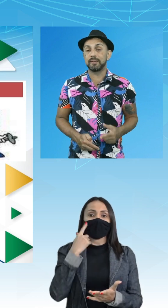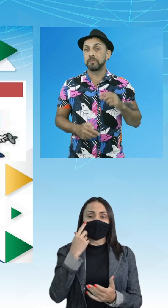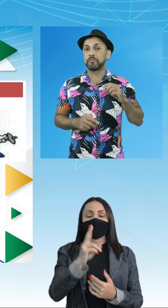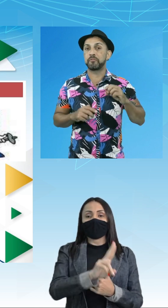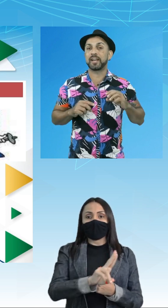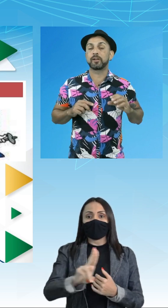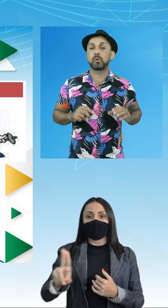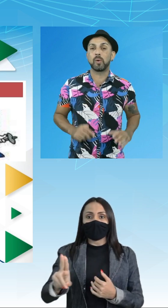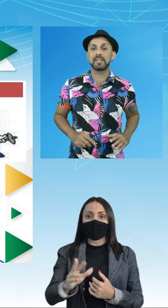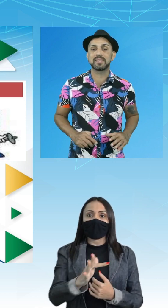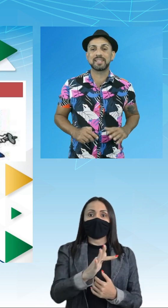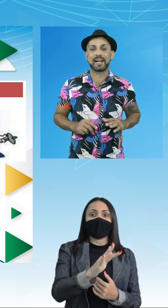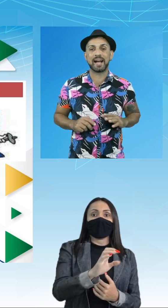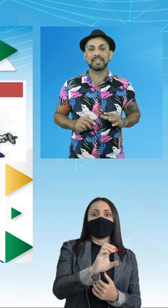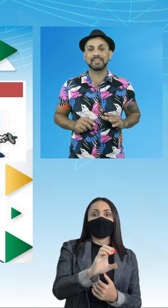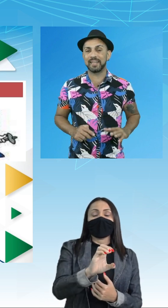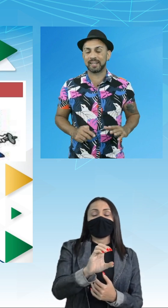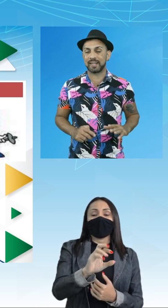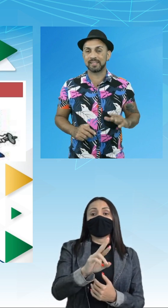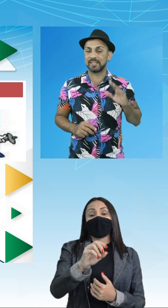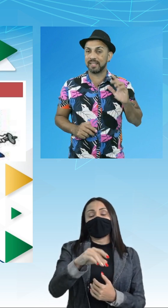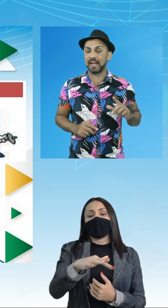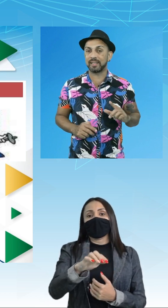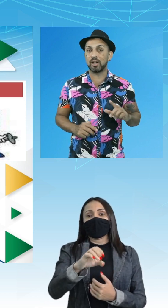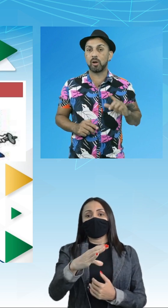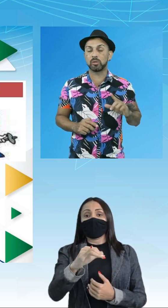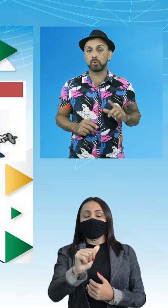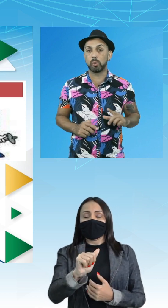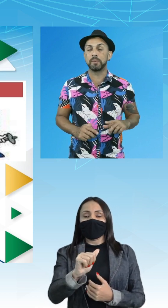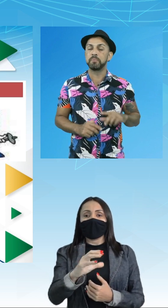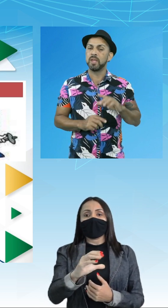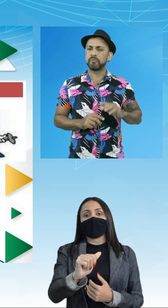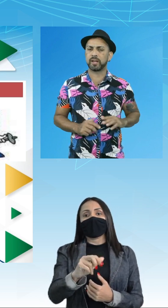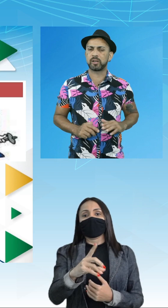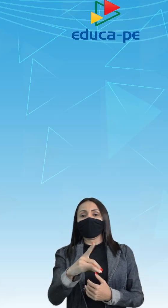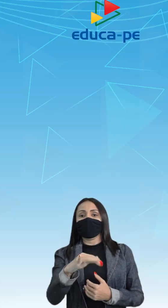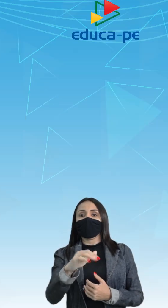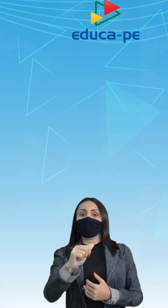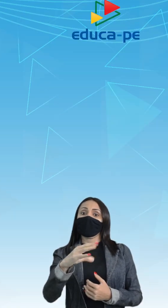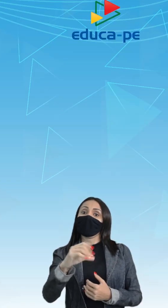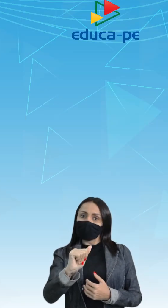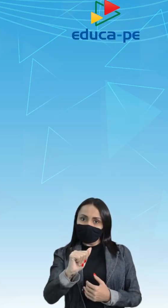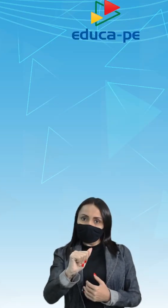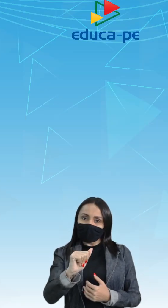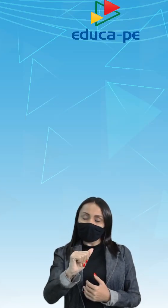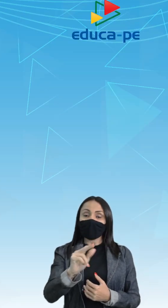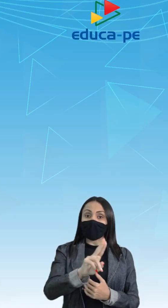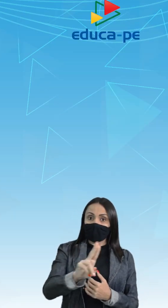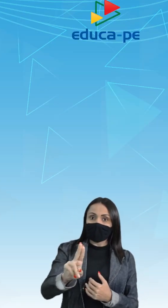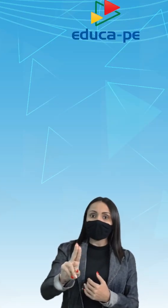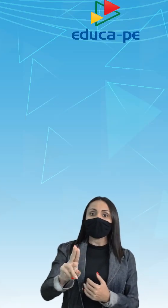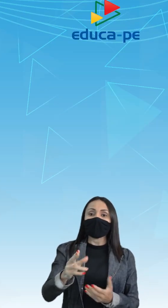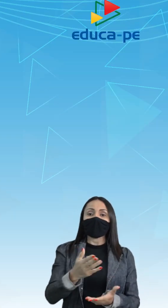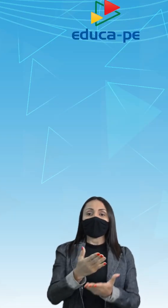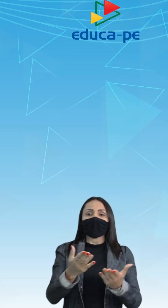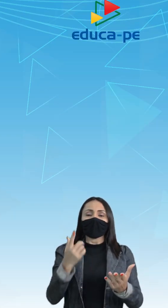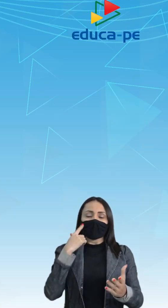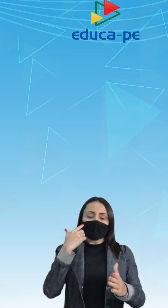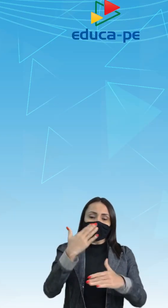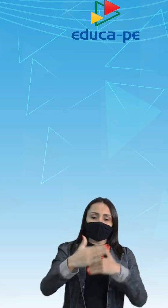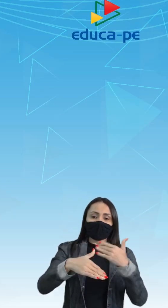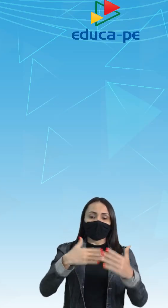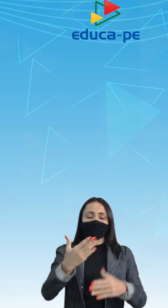de frequência cardíaca. Se liga aí, olha o nome. Frequência cardíaca. E a cada vez